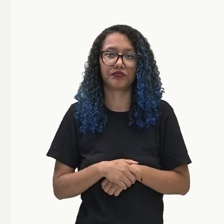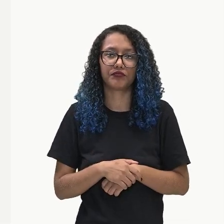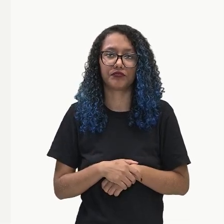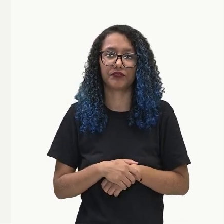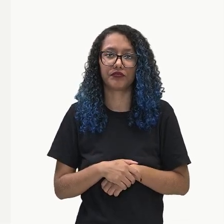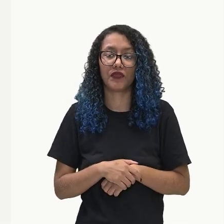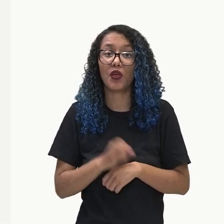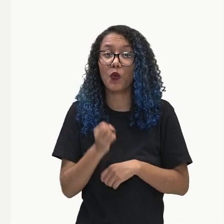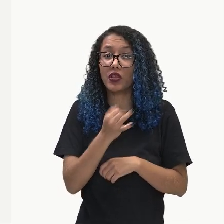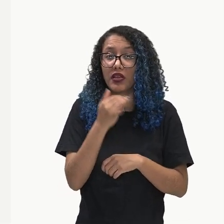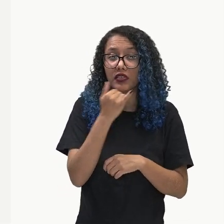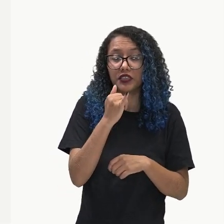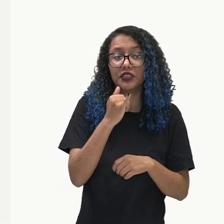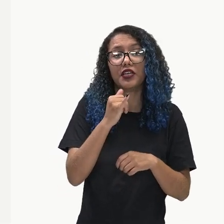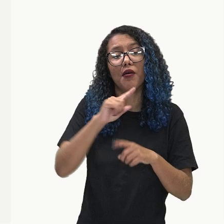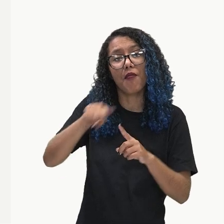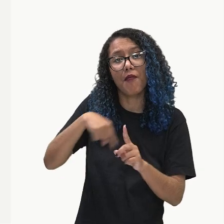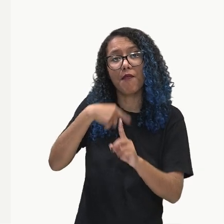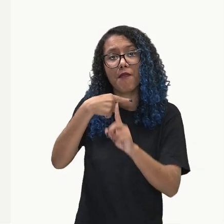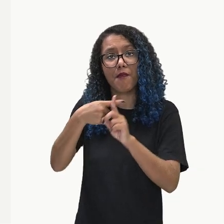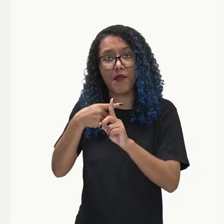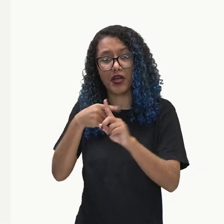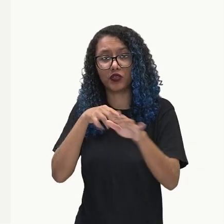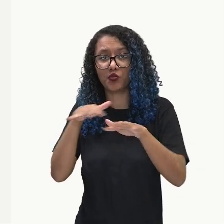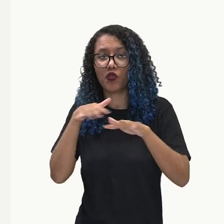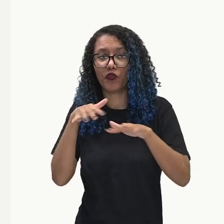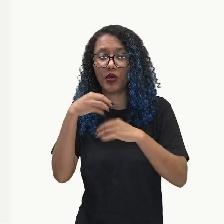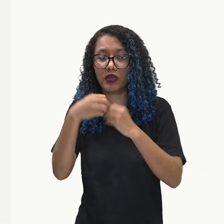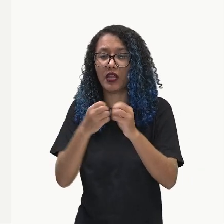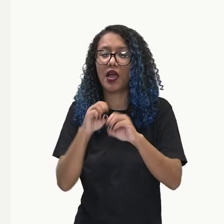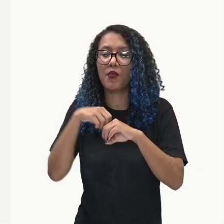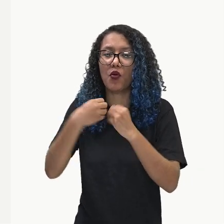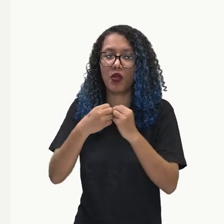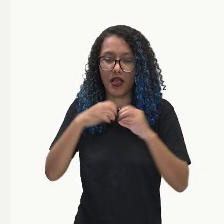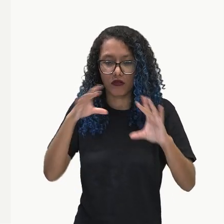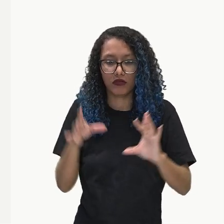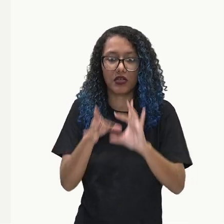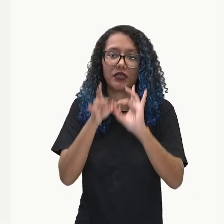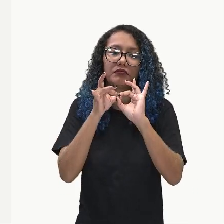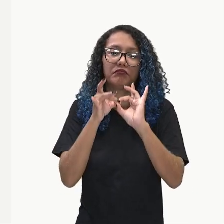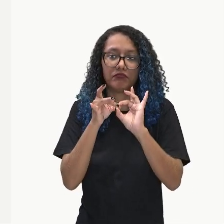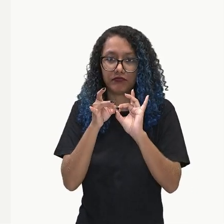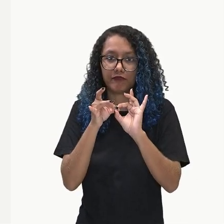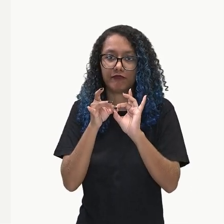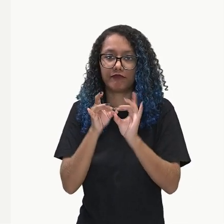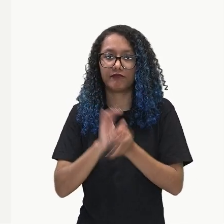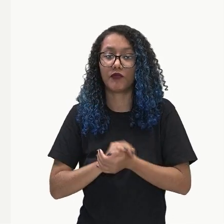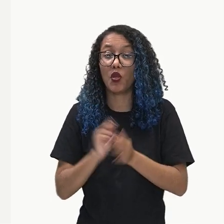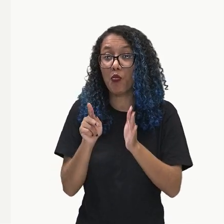movimentos dos átomos e moléculas daquele corpo, certo? E